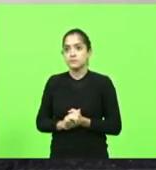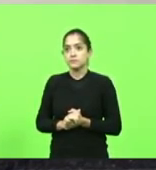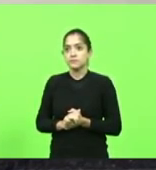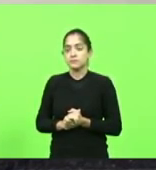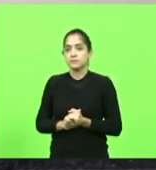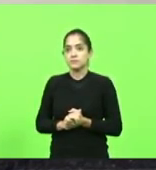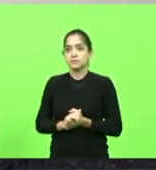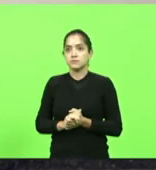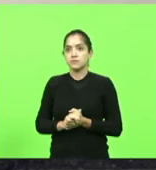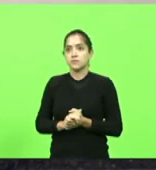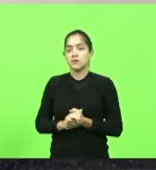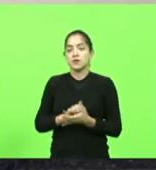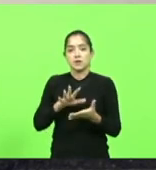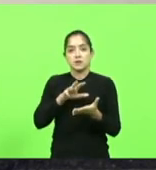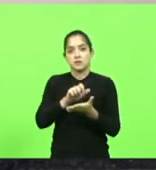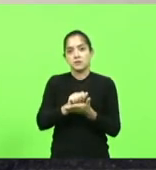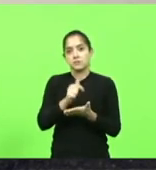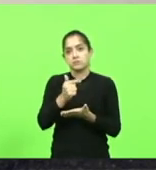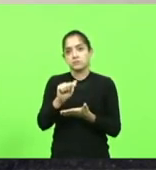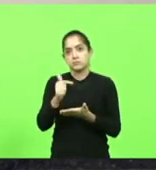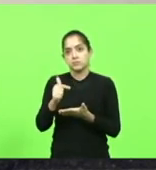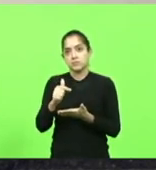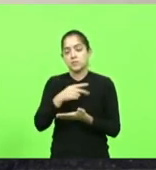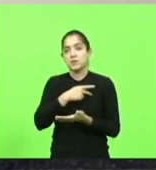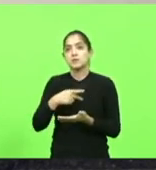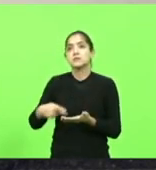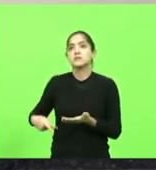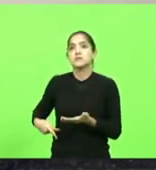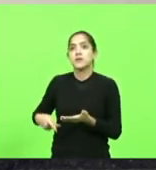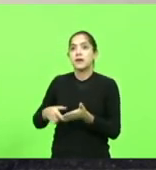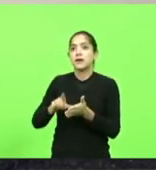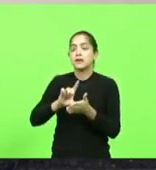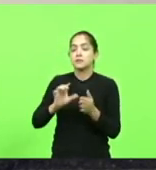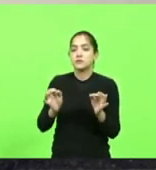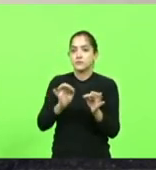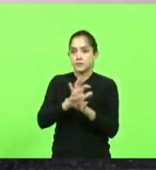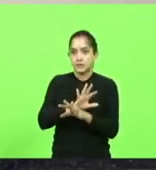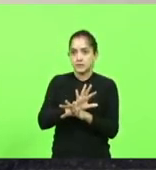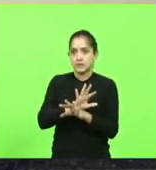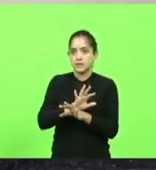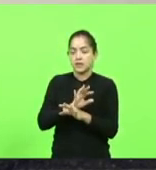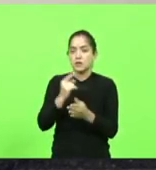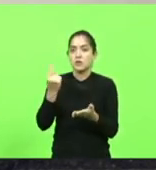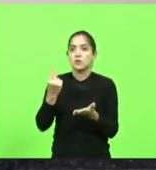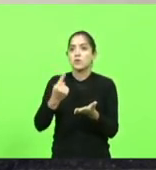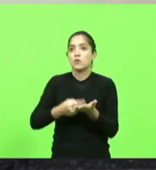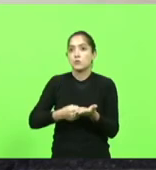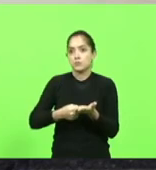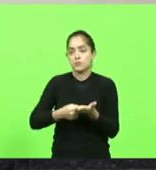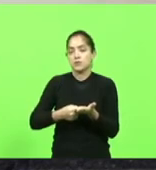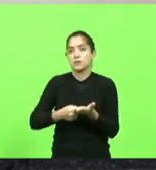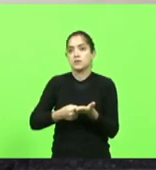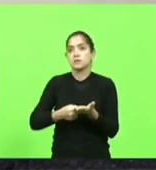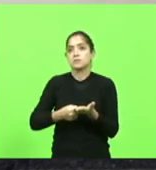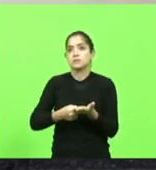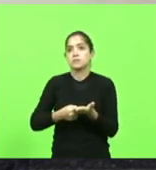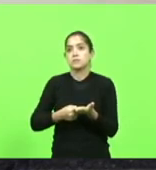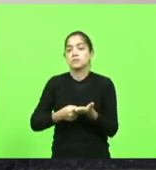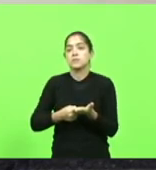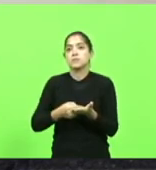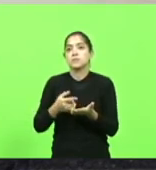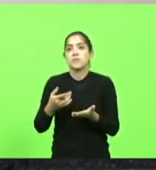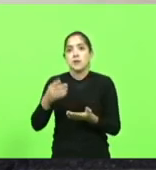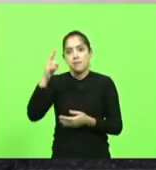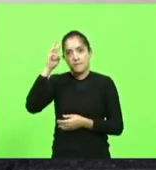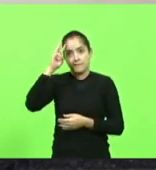não havendo novos oradores inscritos essa presidência antes de encerrar a sessão convoca outra ordinária para